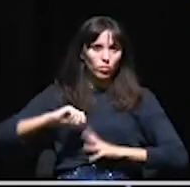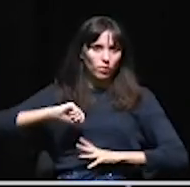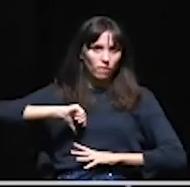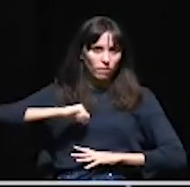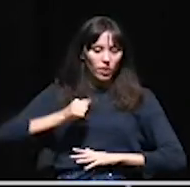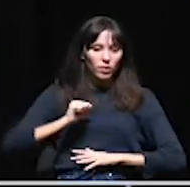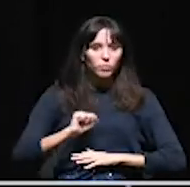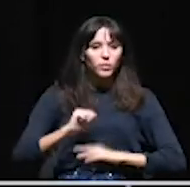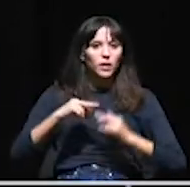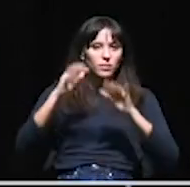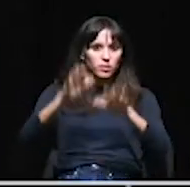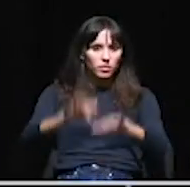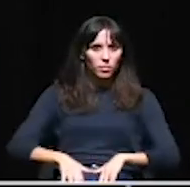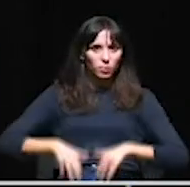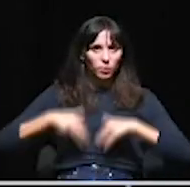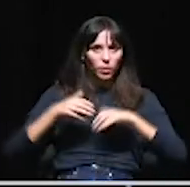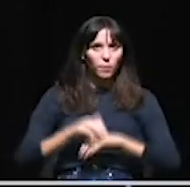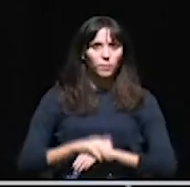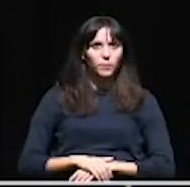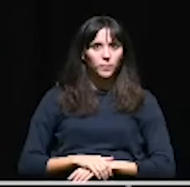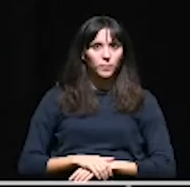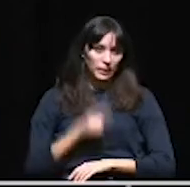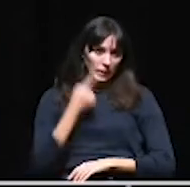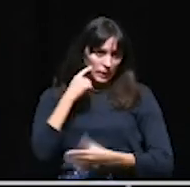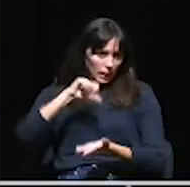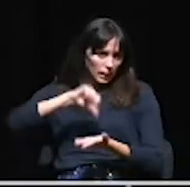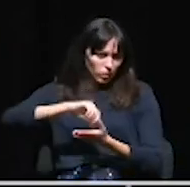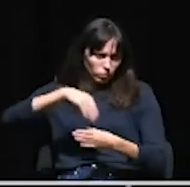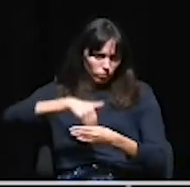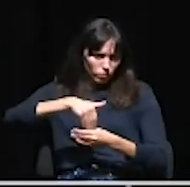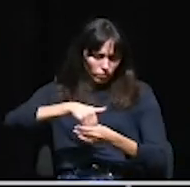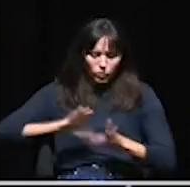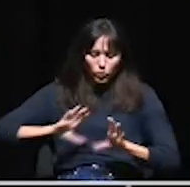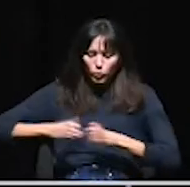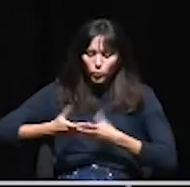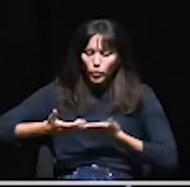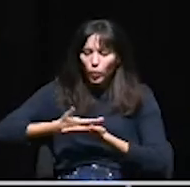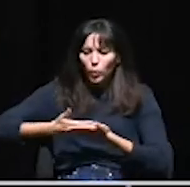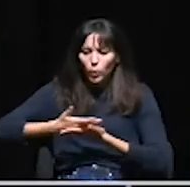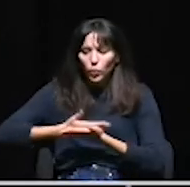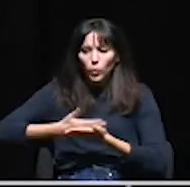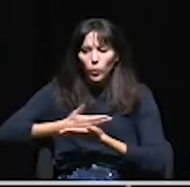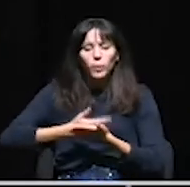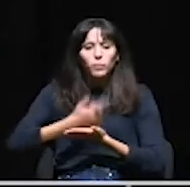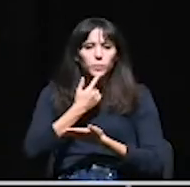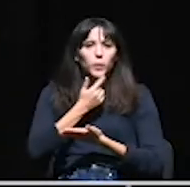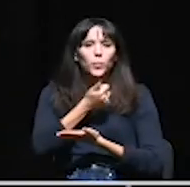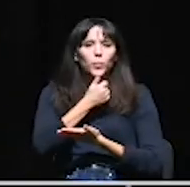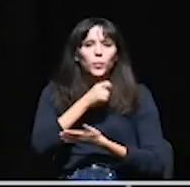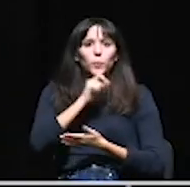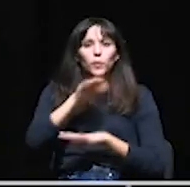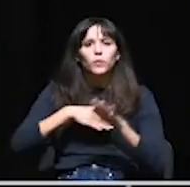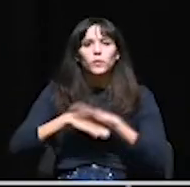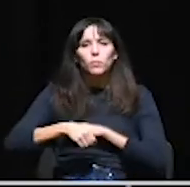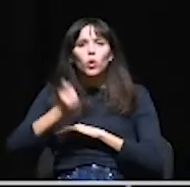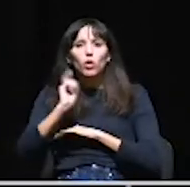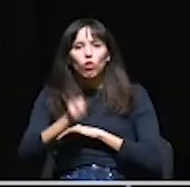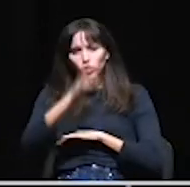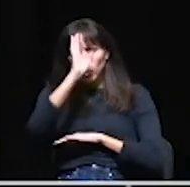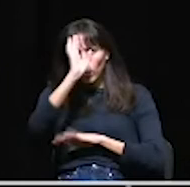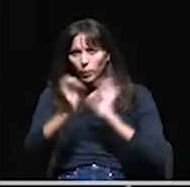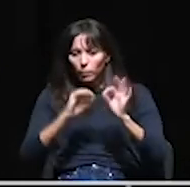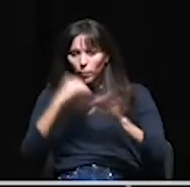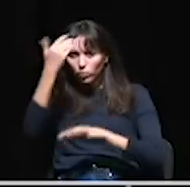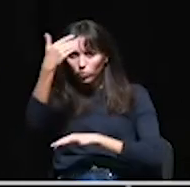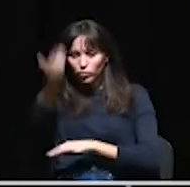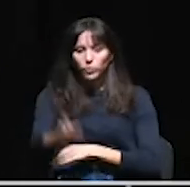da Assembleia Municipal, e que nessa sede possamos debatê-lo e perceber o que é que podemos fazer melhor e planear para o